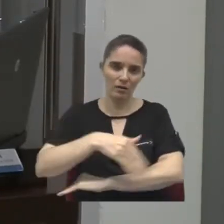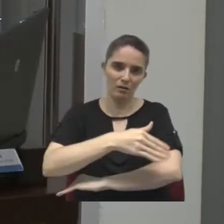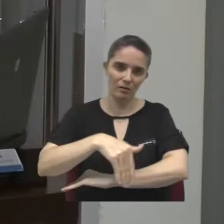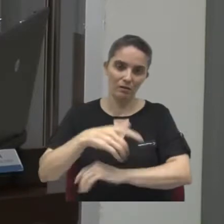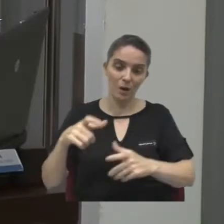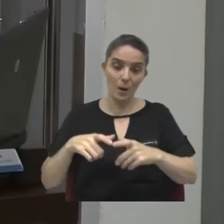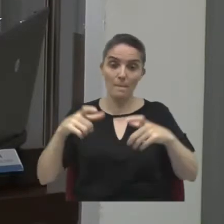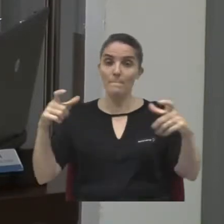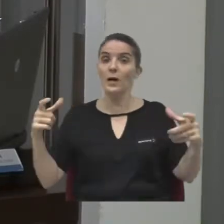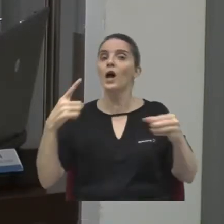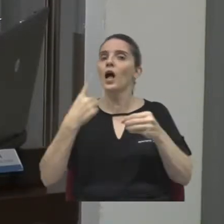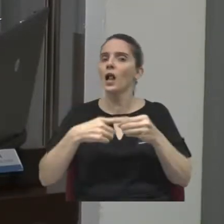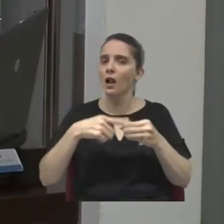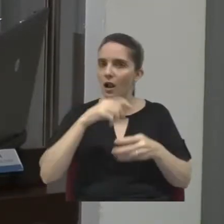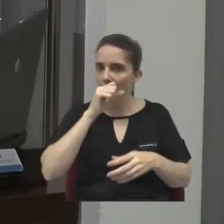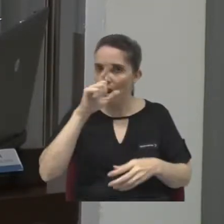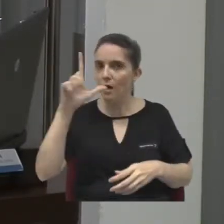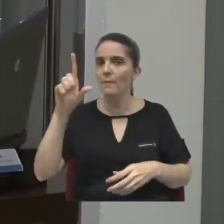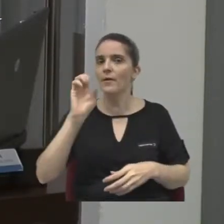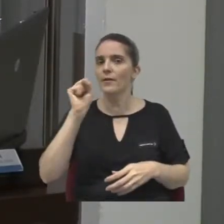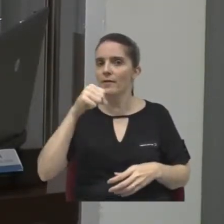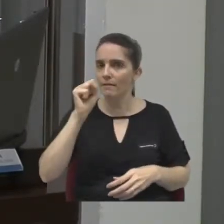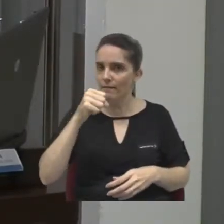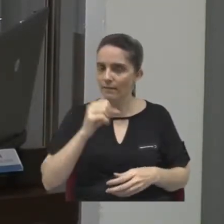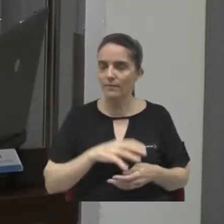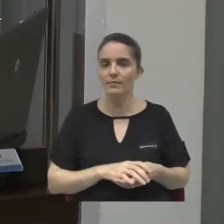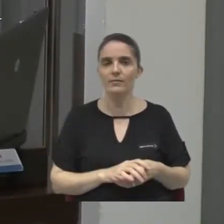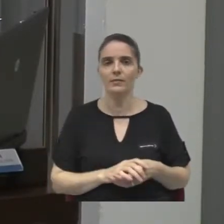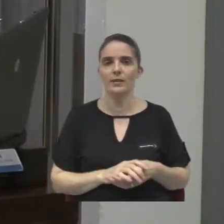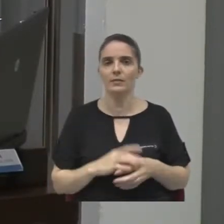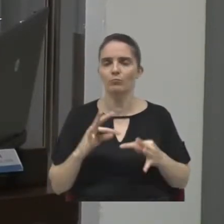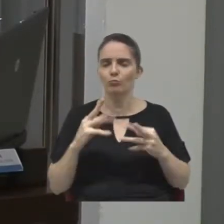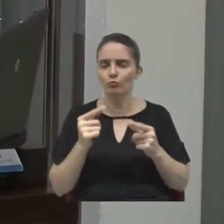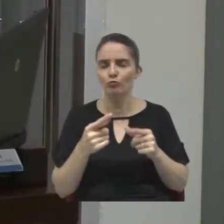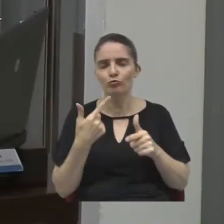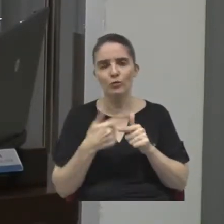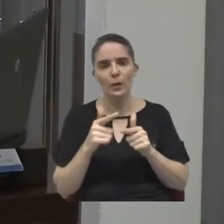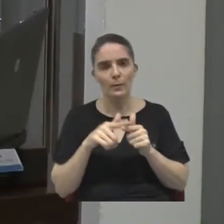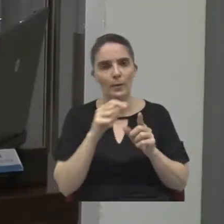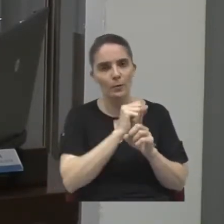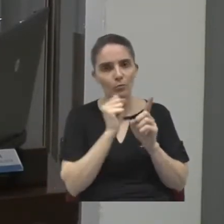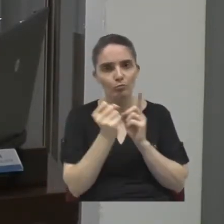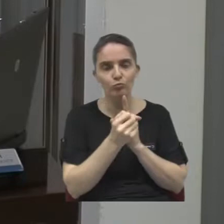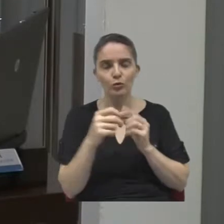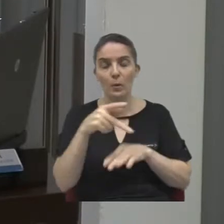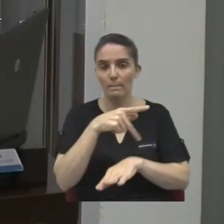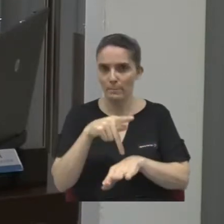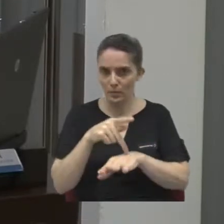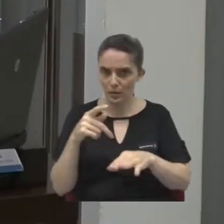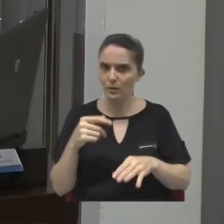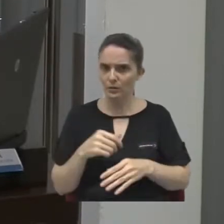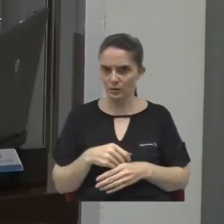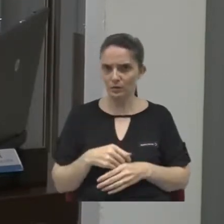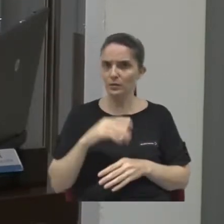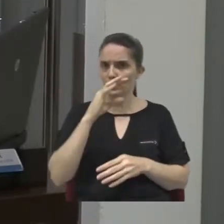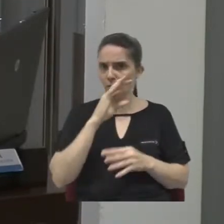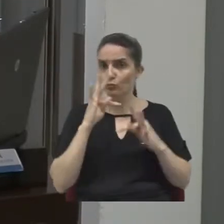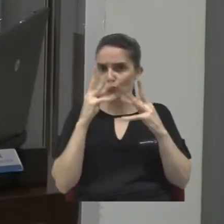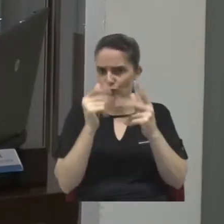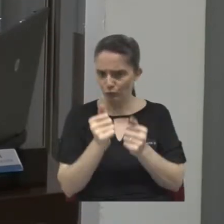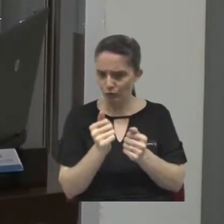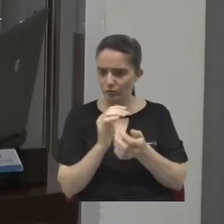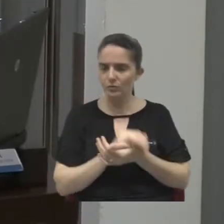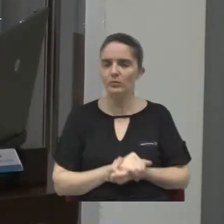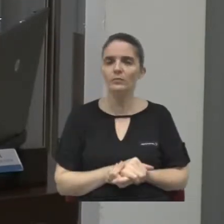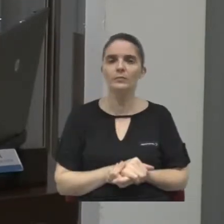de Limeira, sim, toda essa questão, conotação social, né, do país como um todo, a perdas de ganho,